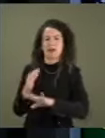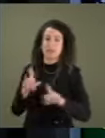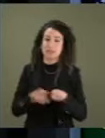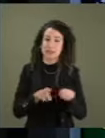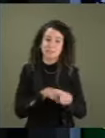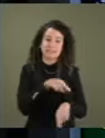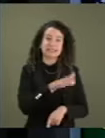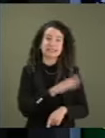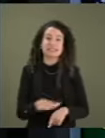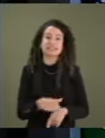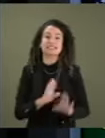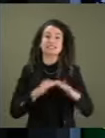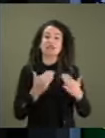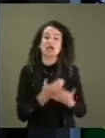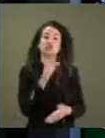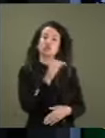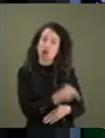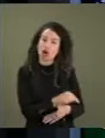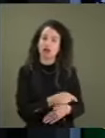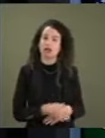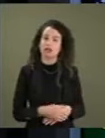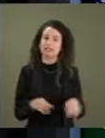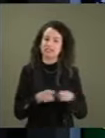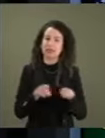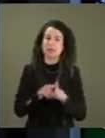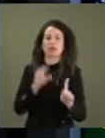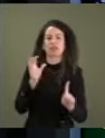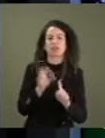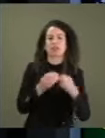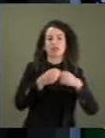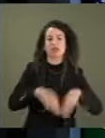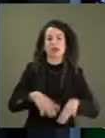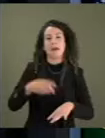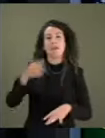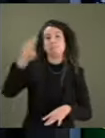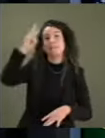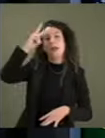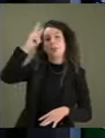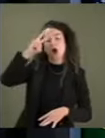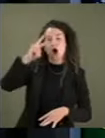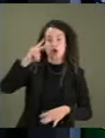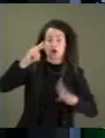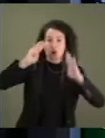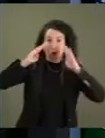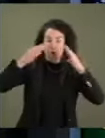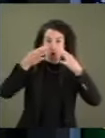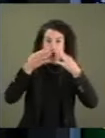da escola e como também afeta a memória, a concentração e, é claro, a atividade